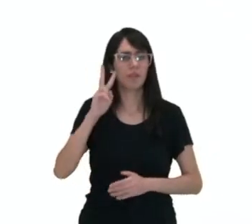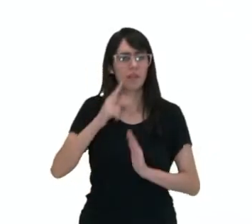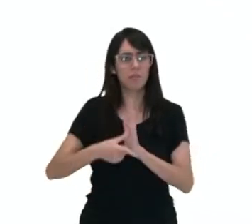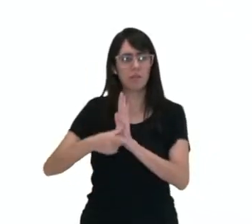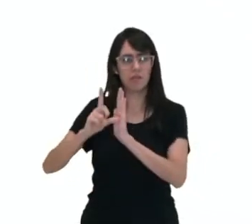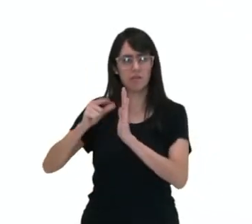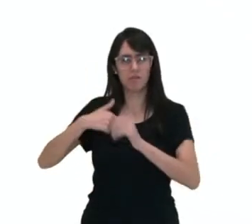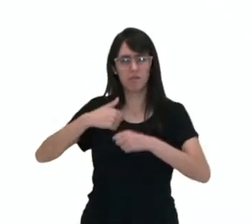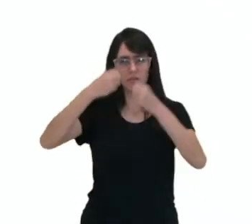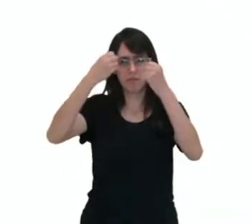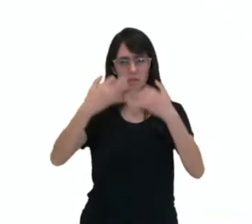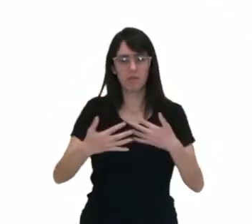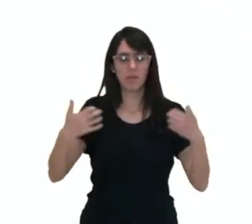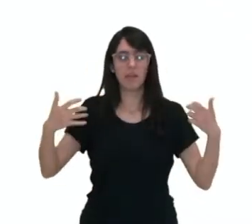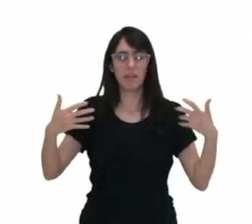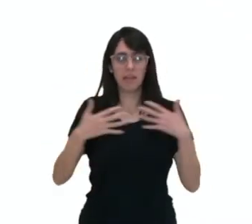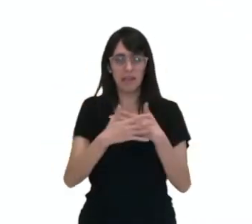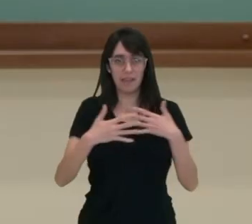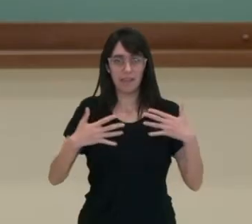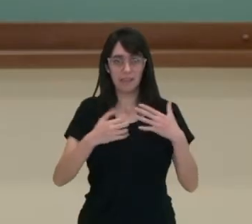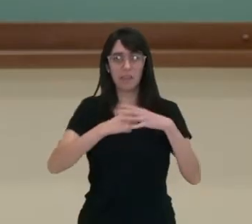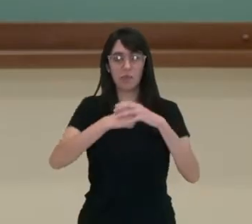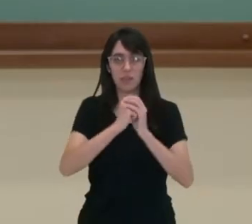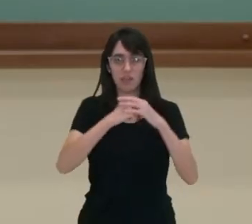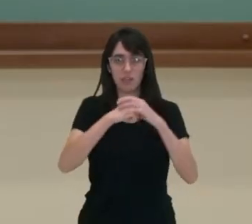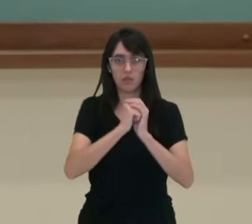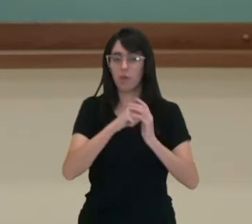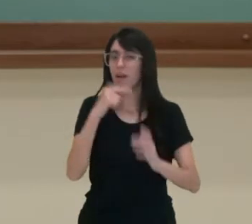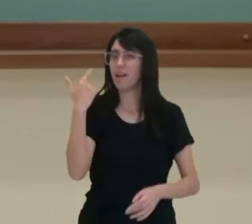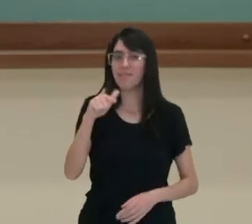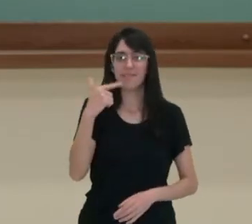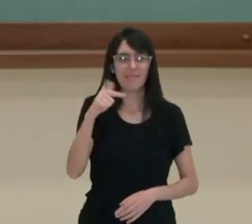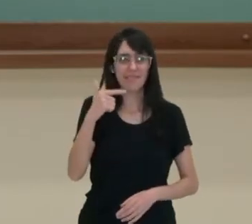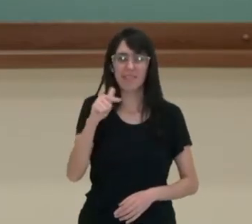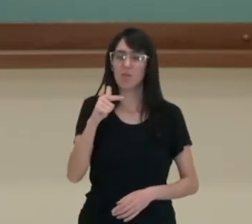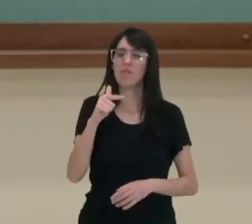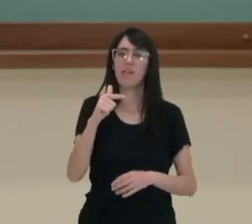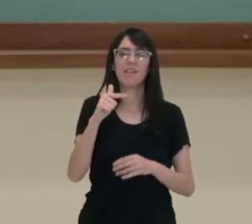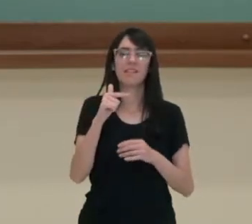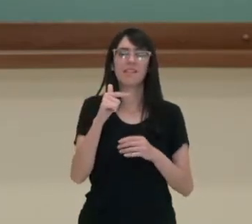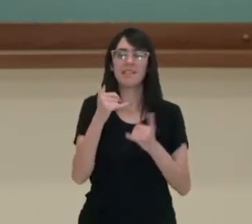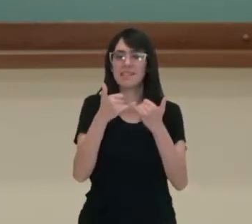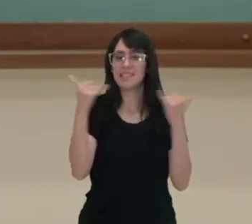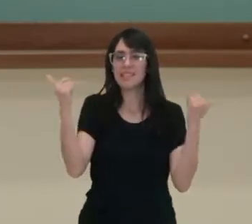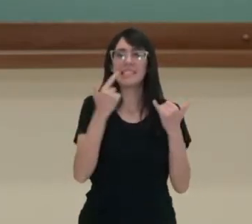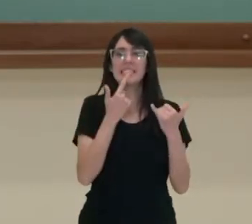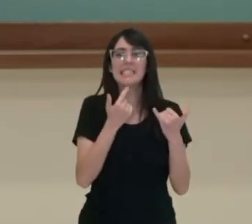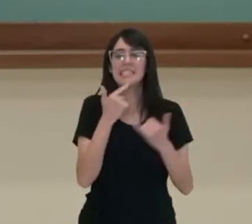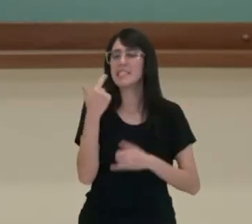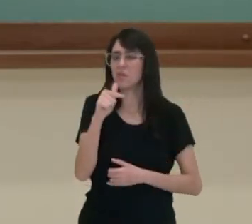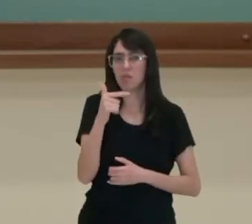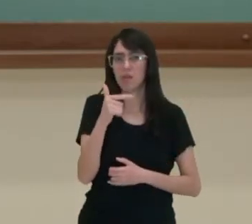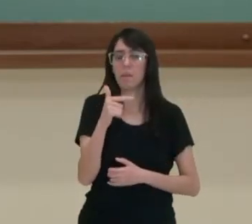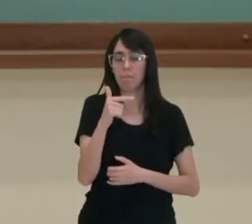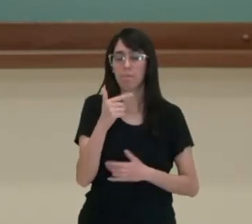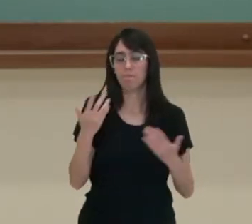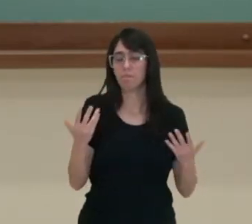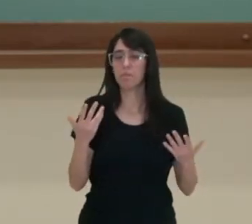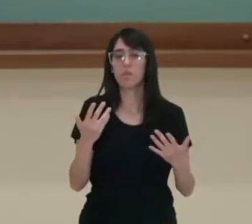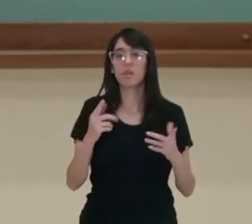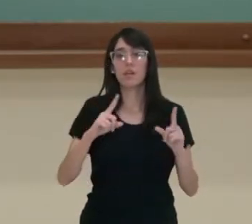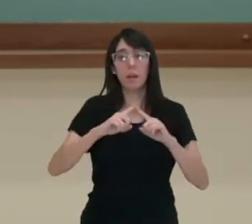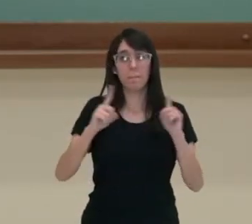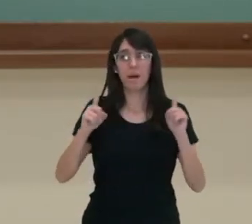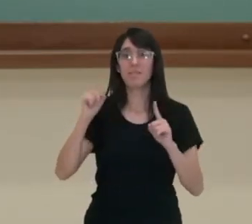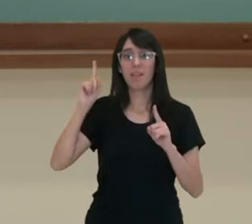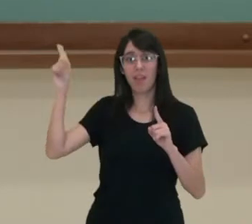falei que o tecido cartilaginoso ele não tinha nervos e não tinha vasos sanguíneos? Então, ele precisa de ter um